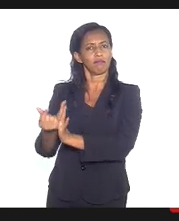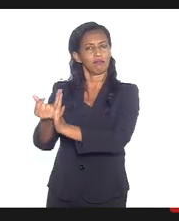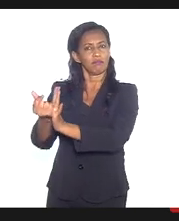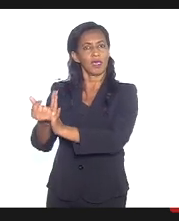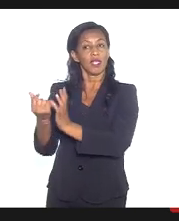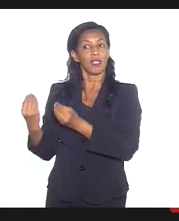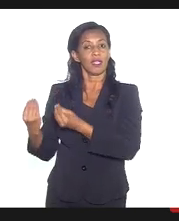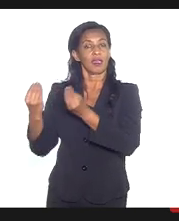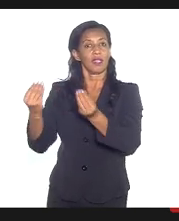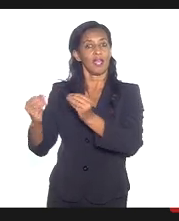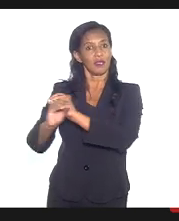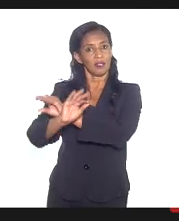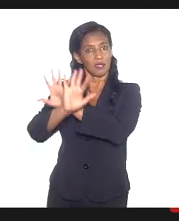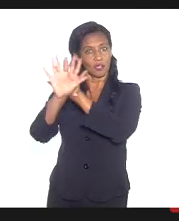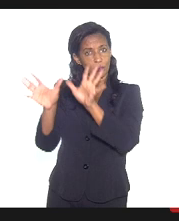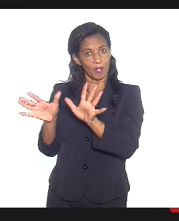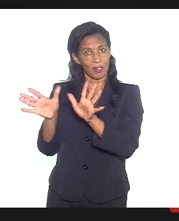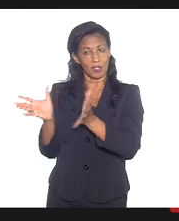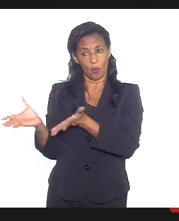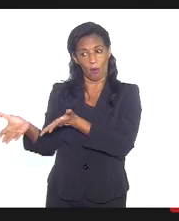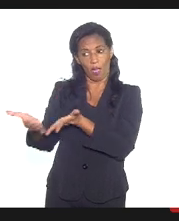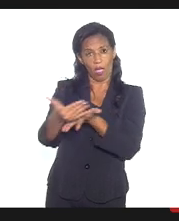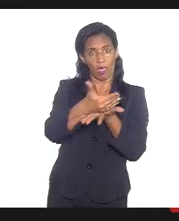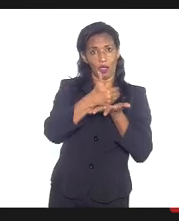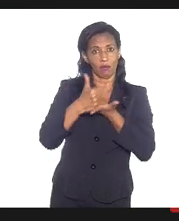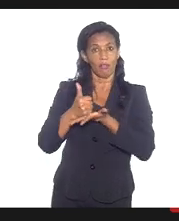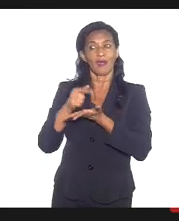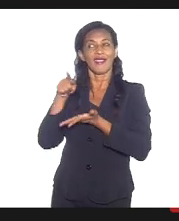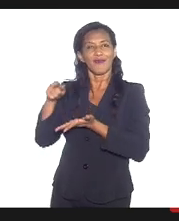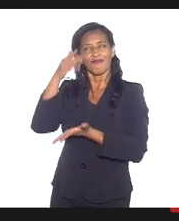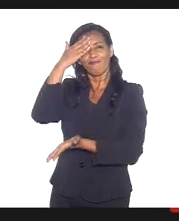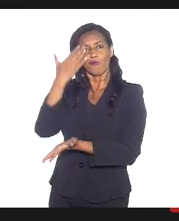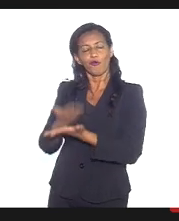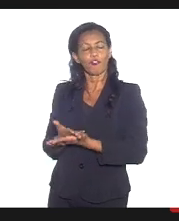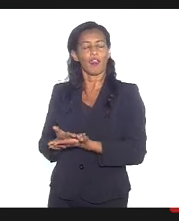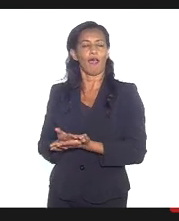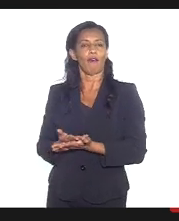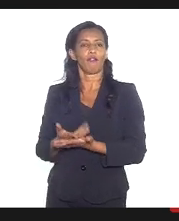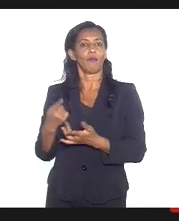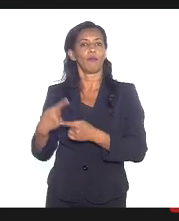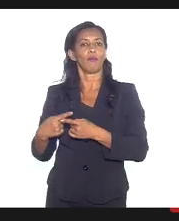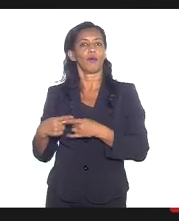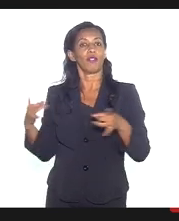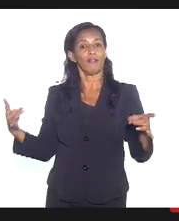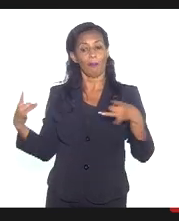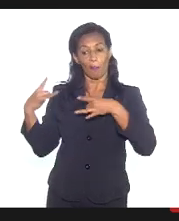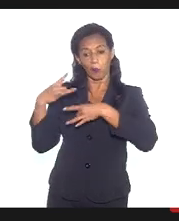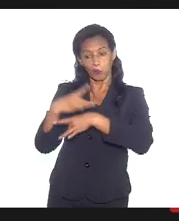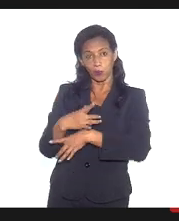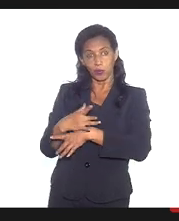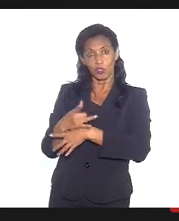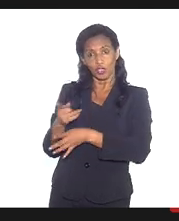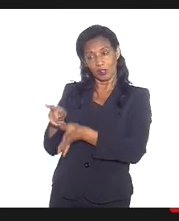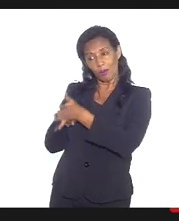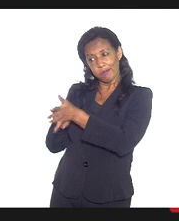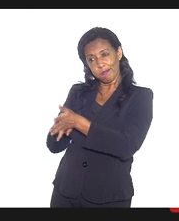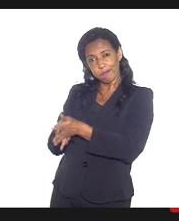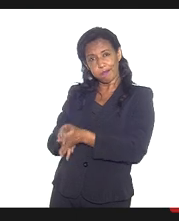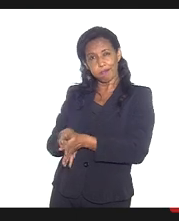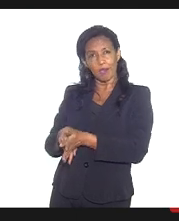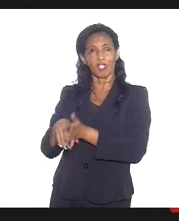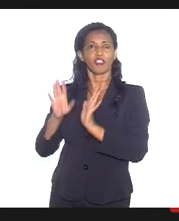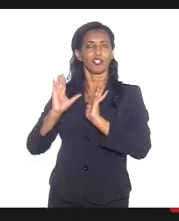agora vai vir do sistema de arrecadação, ele vai estar confiável, porque ele vai já estar, vamos dizer assim, checado